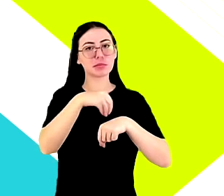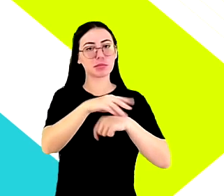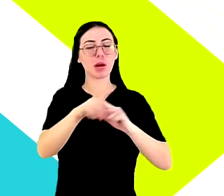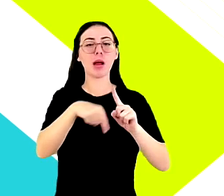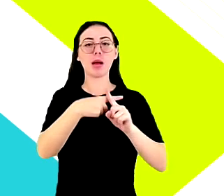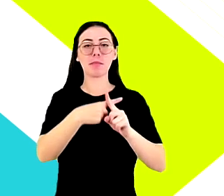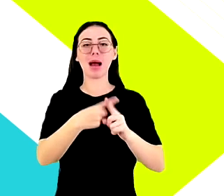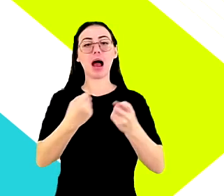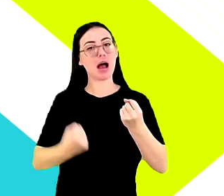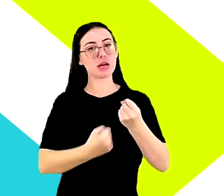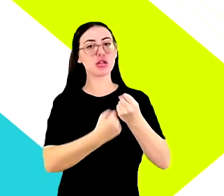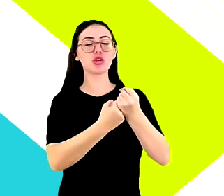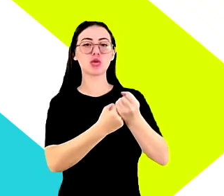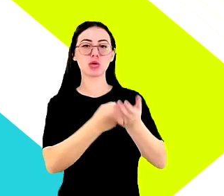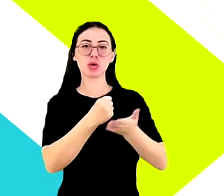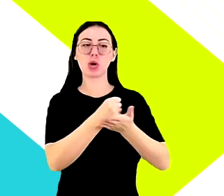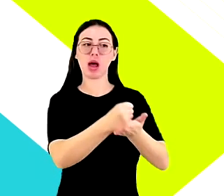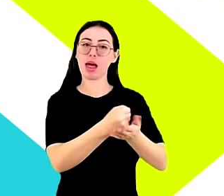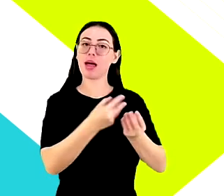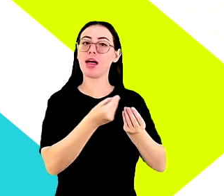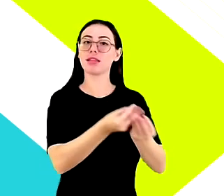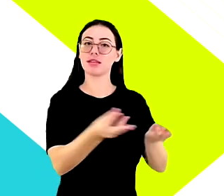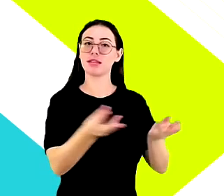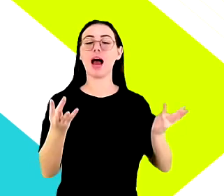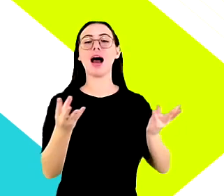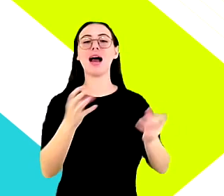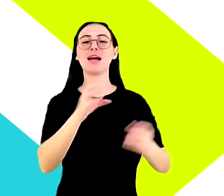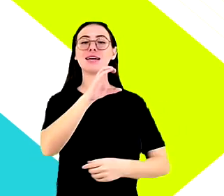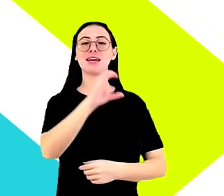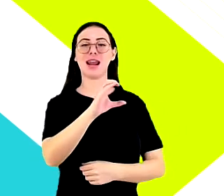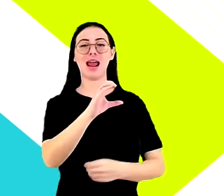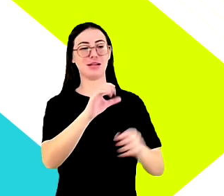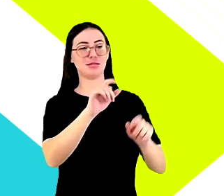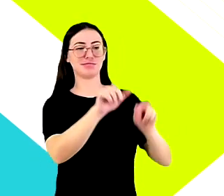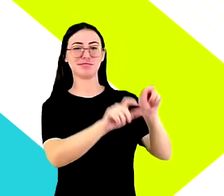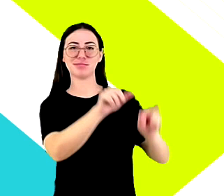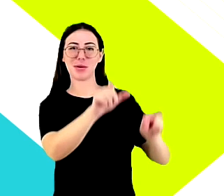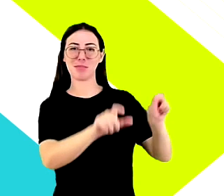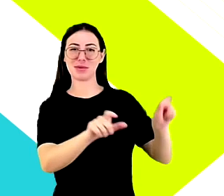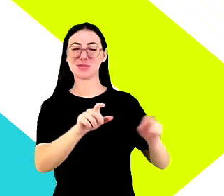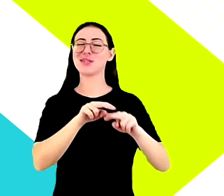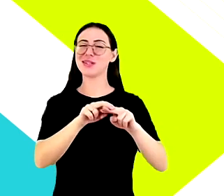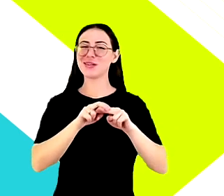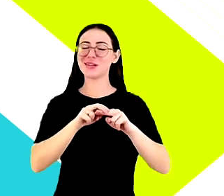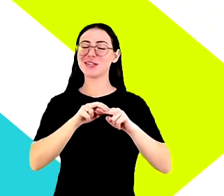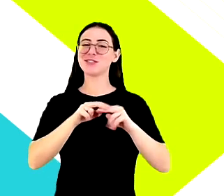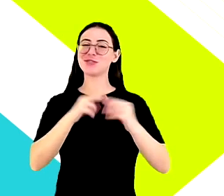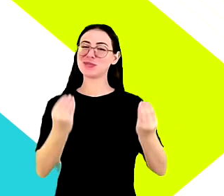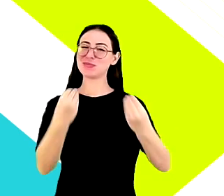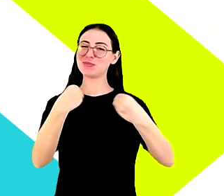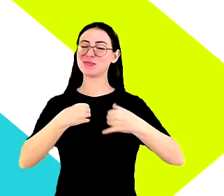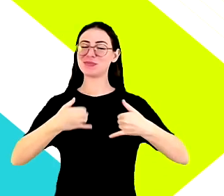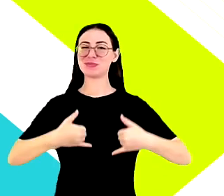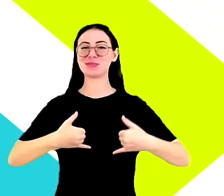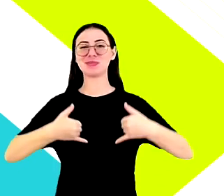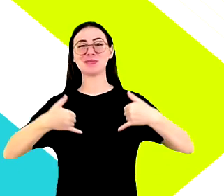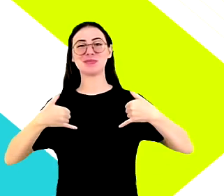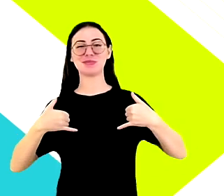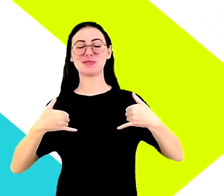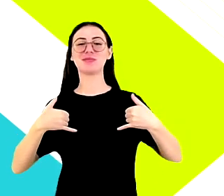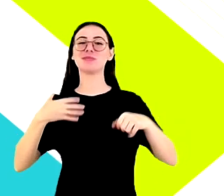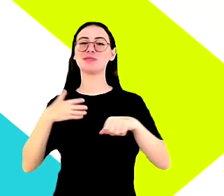consigam microcrédito. Então, um projeto muito legal, que a gente tem bastante orgulho de fazer parte. E